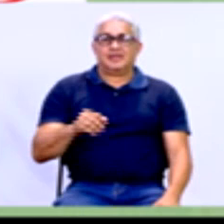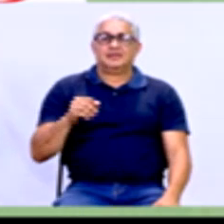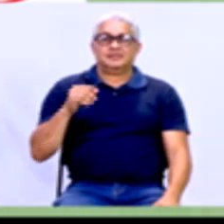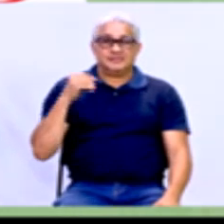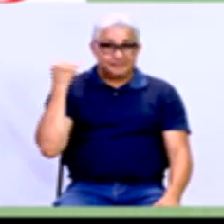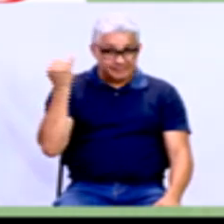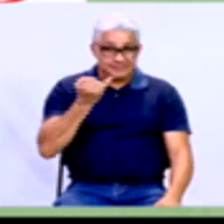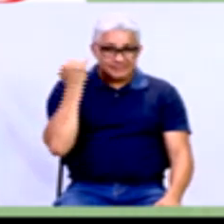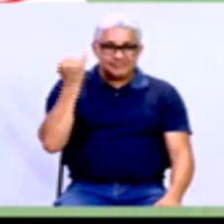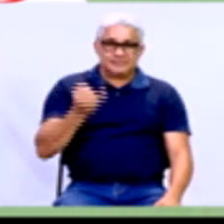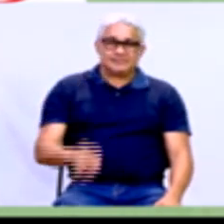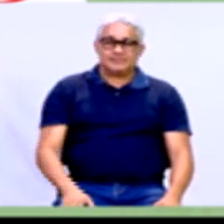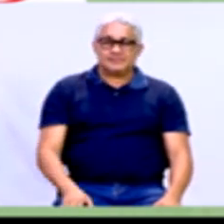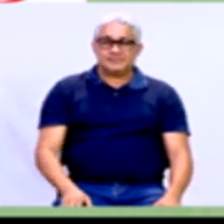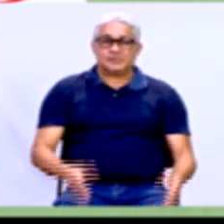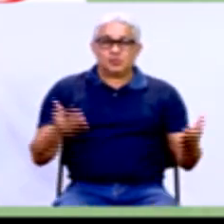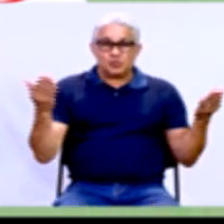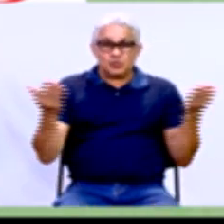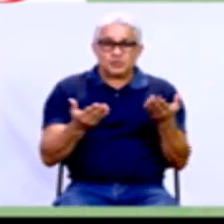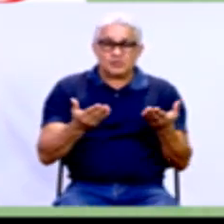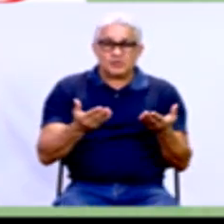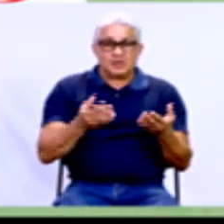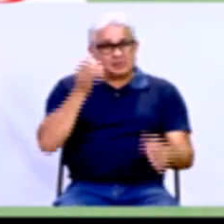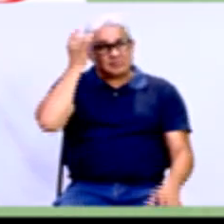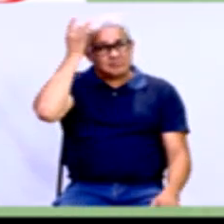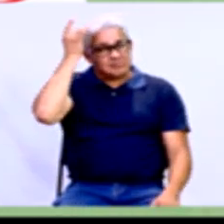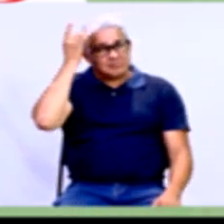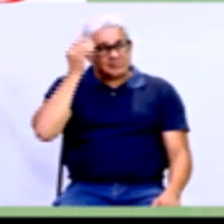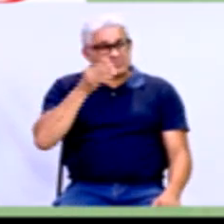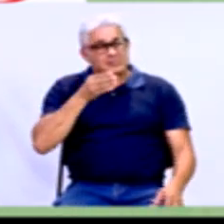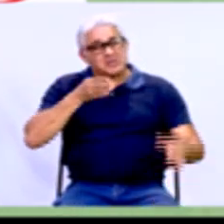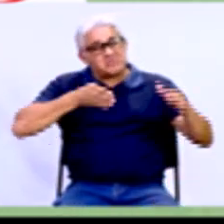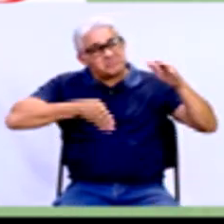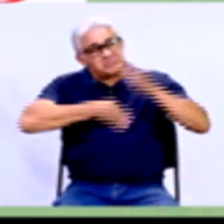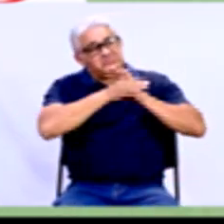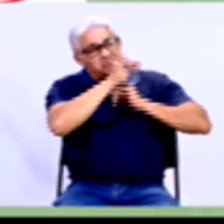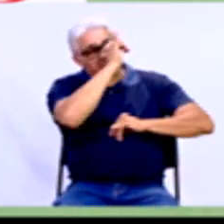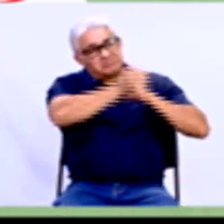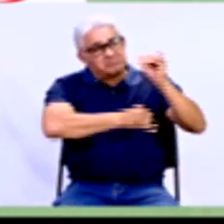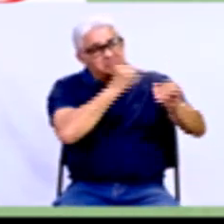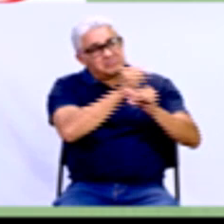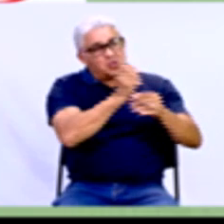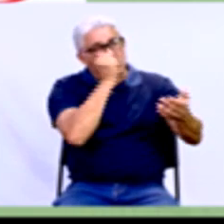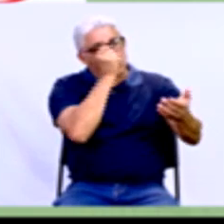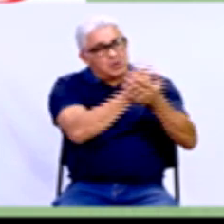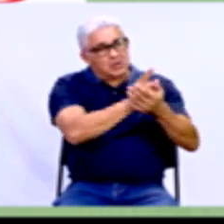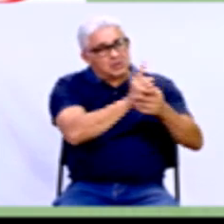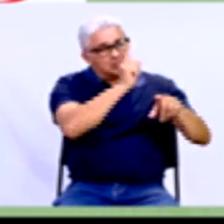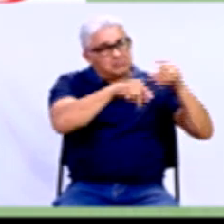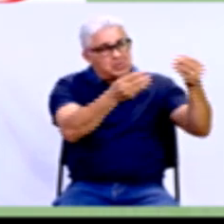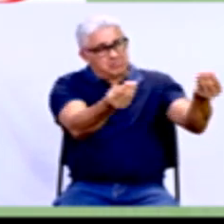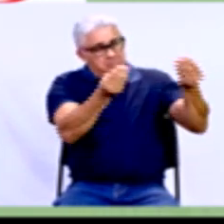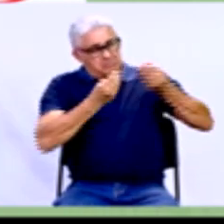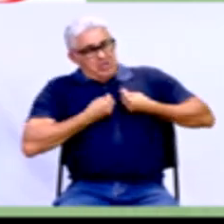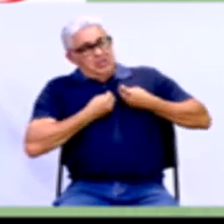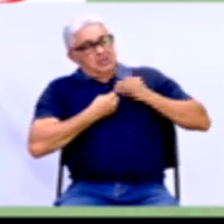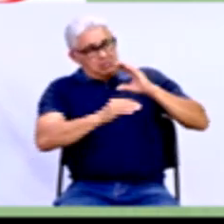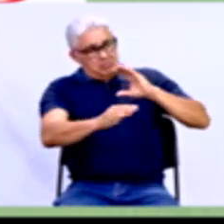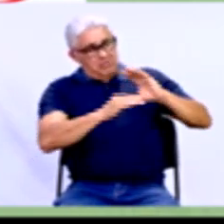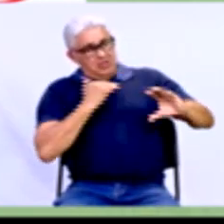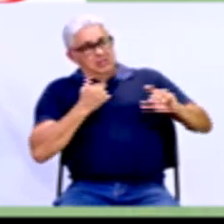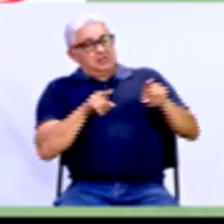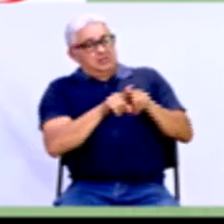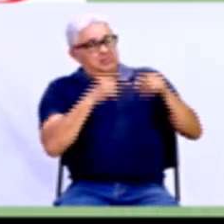influencia muito. Só que hoje em dia, a comodidade de você ir lá na internet, comprar, e daqui a pouco o produto está chegando na tua casa, você não precisou sair de casa, não